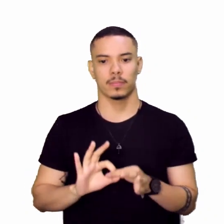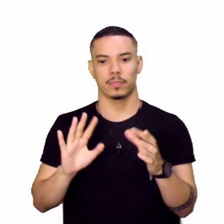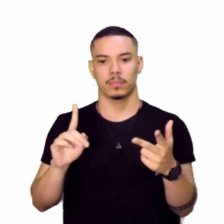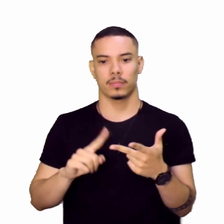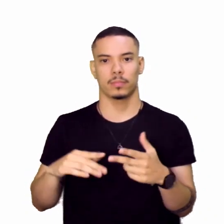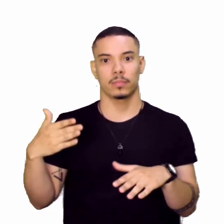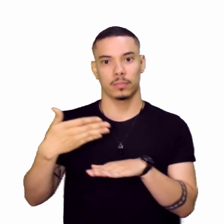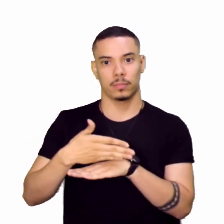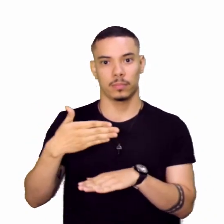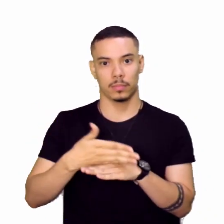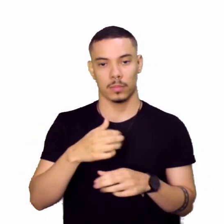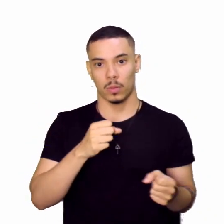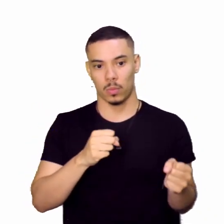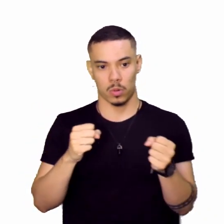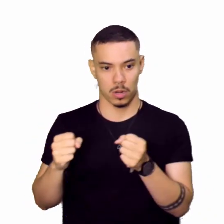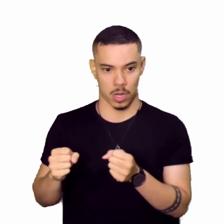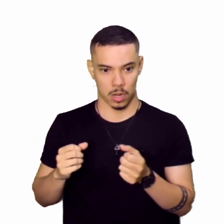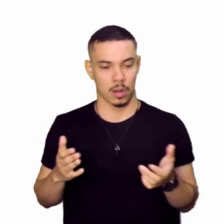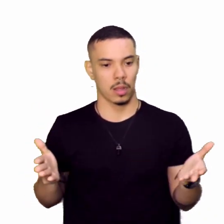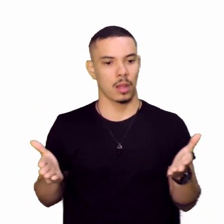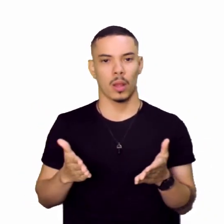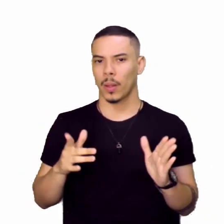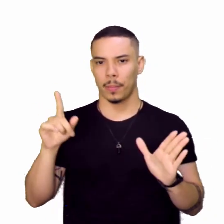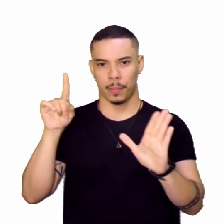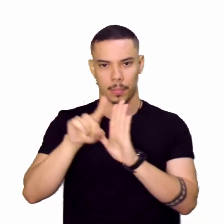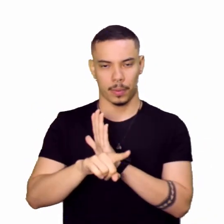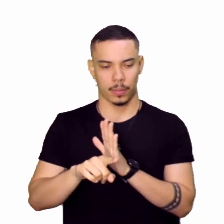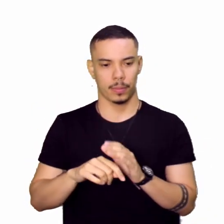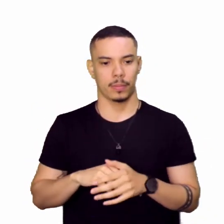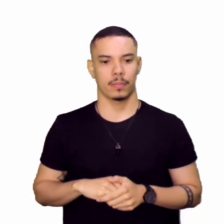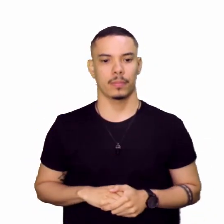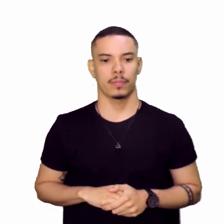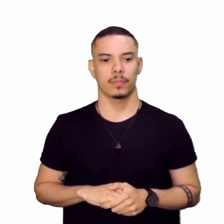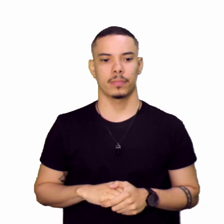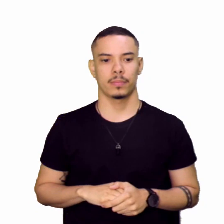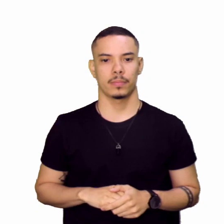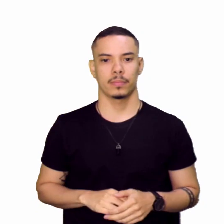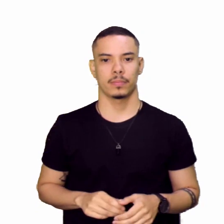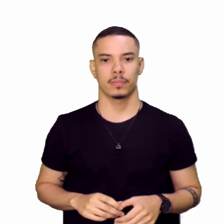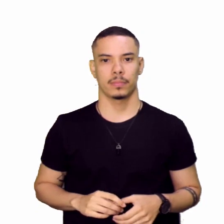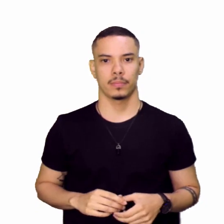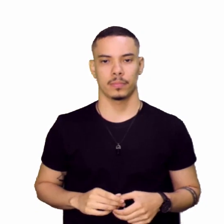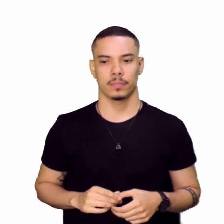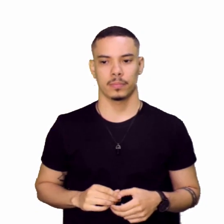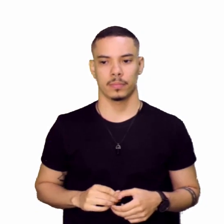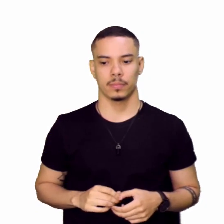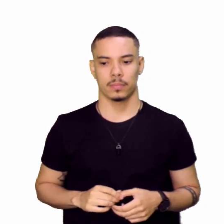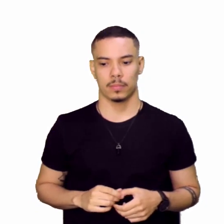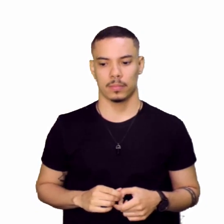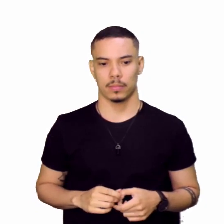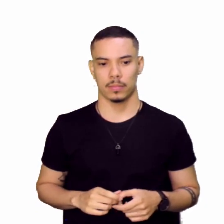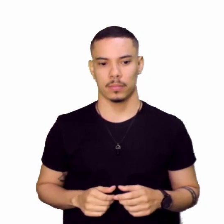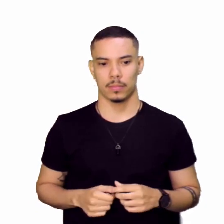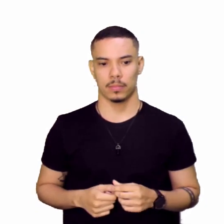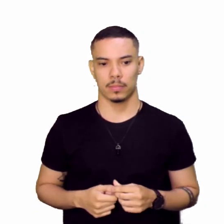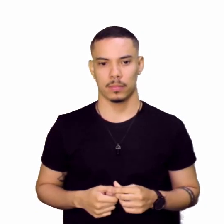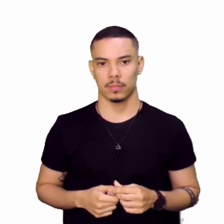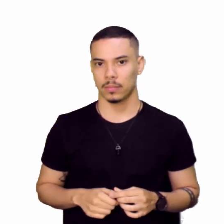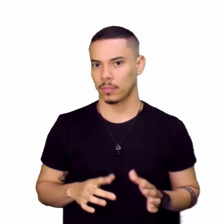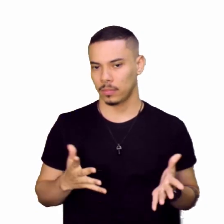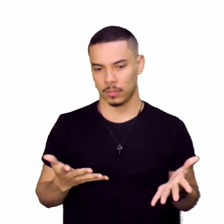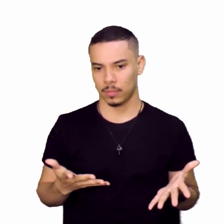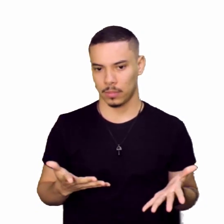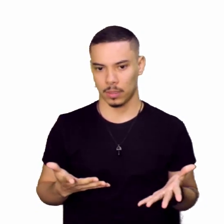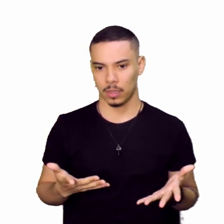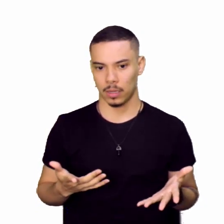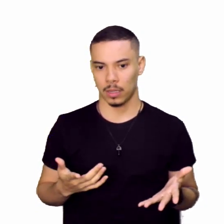participação no poder agora a pergunta a questão tá não é uma pergunta de si mas uma